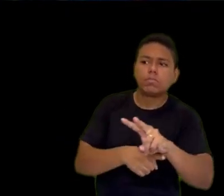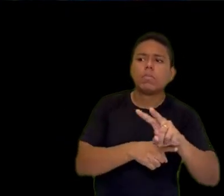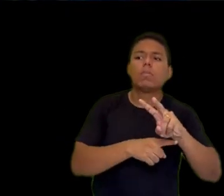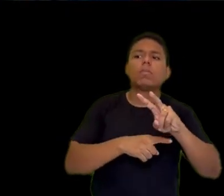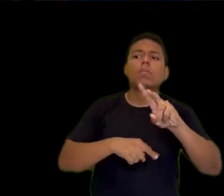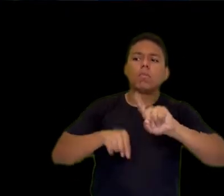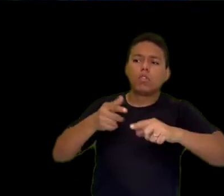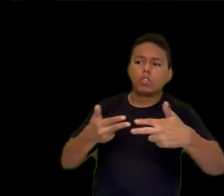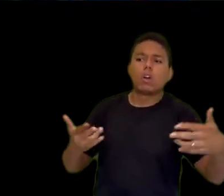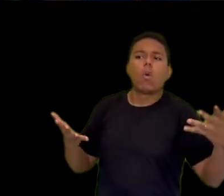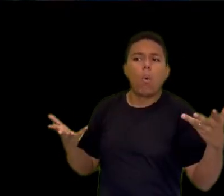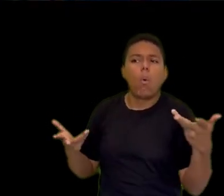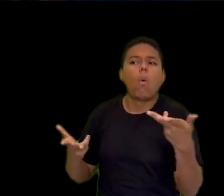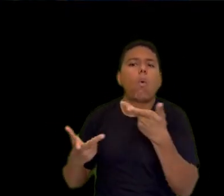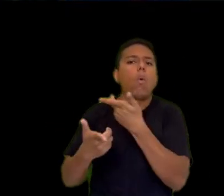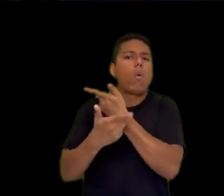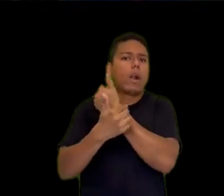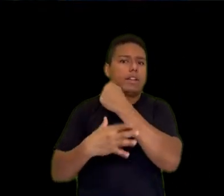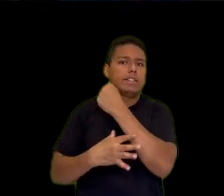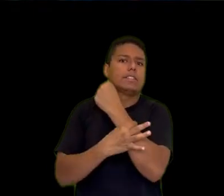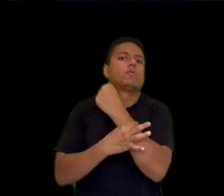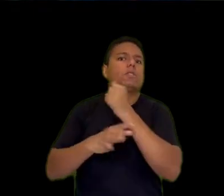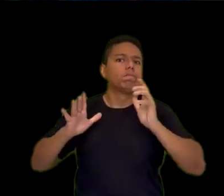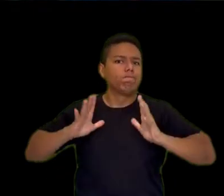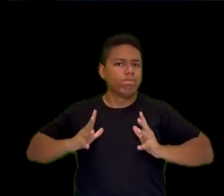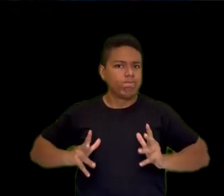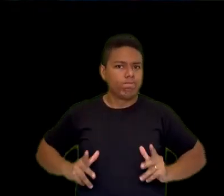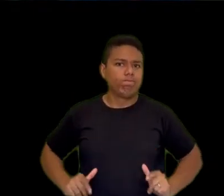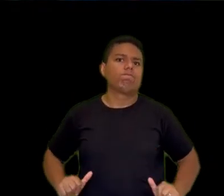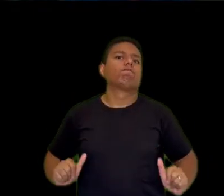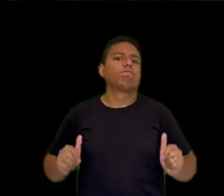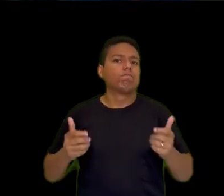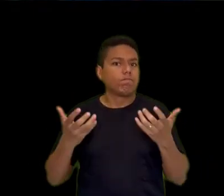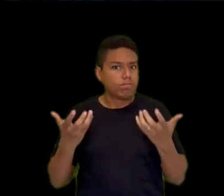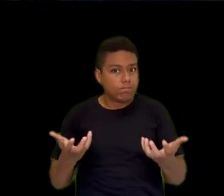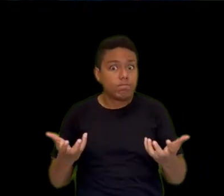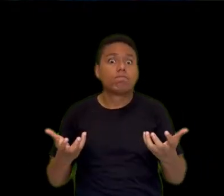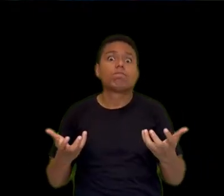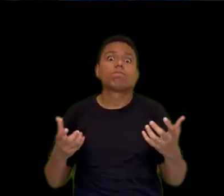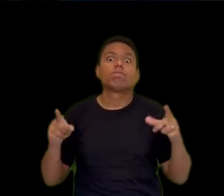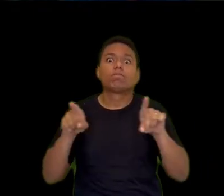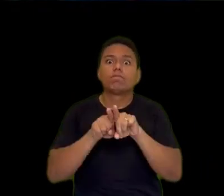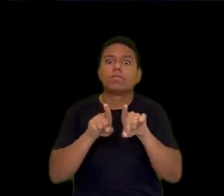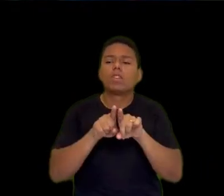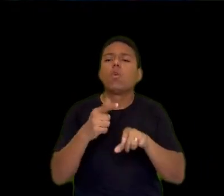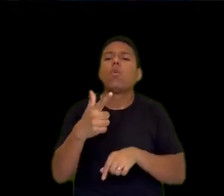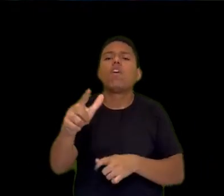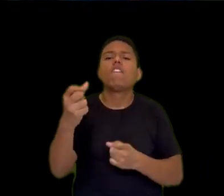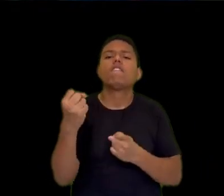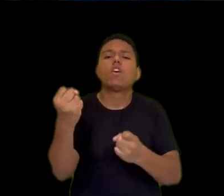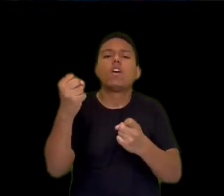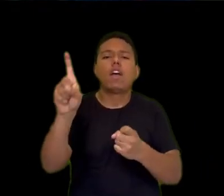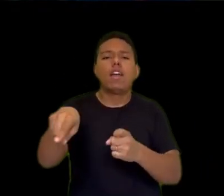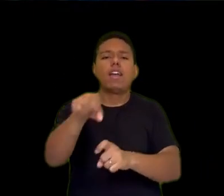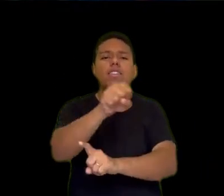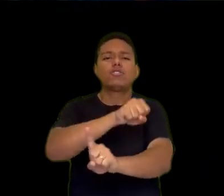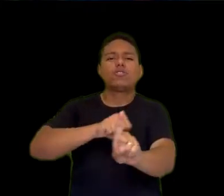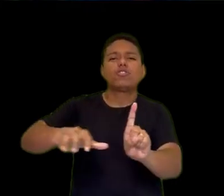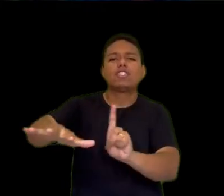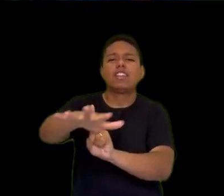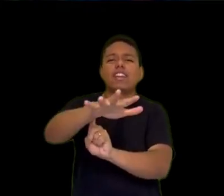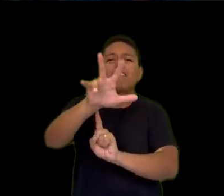a gente tem aí, né, uma terceira força, que é a sociedade que vai consumir esses produtos e serviços. E